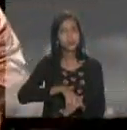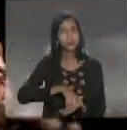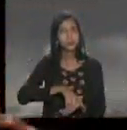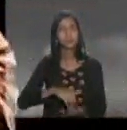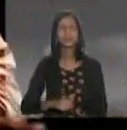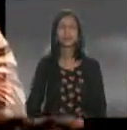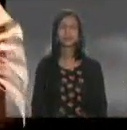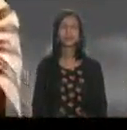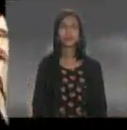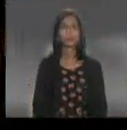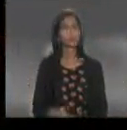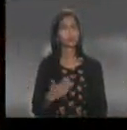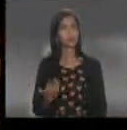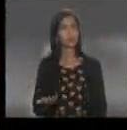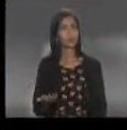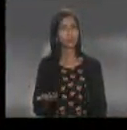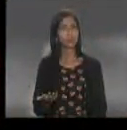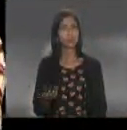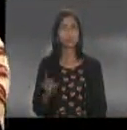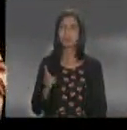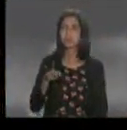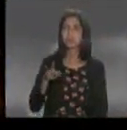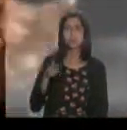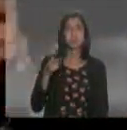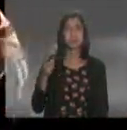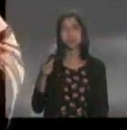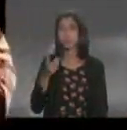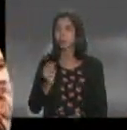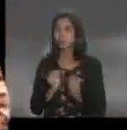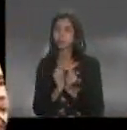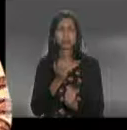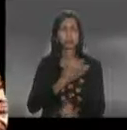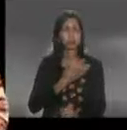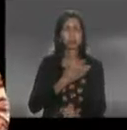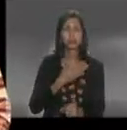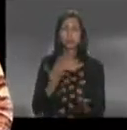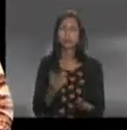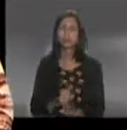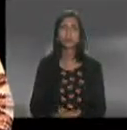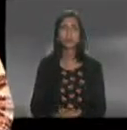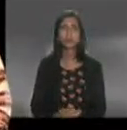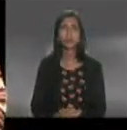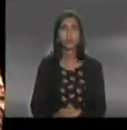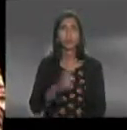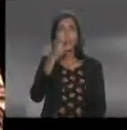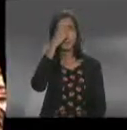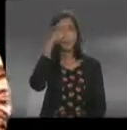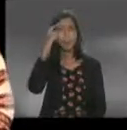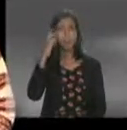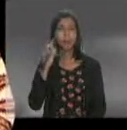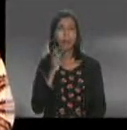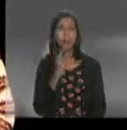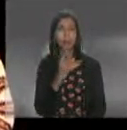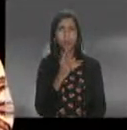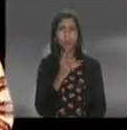telefone. E continuei, meus amigos e tal. Meia hora